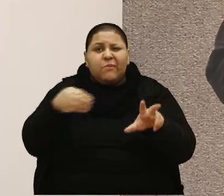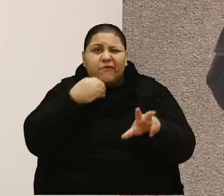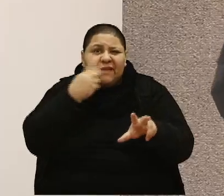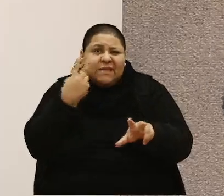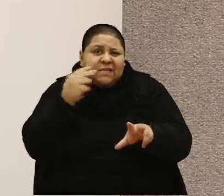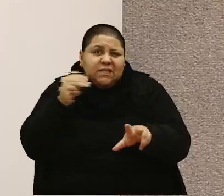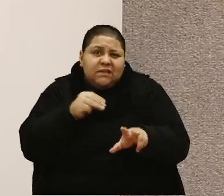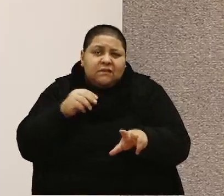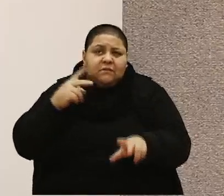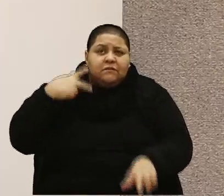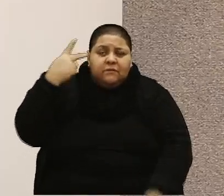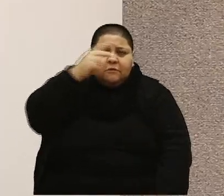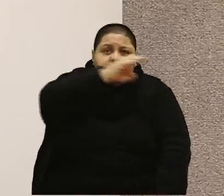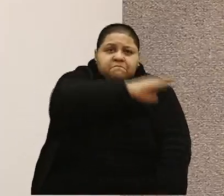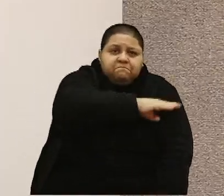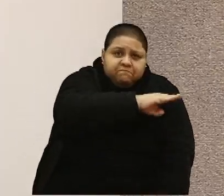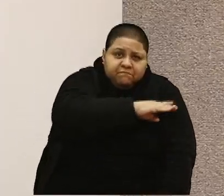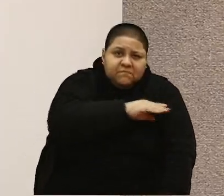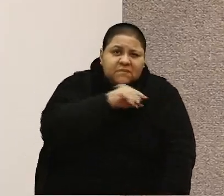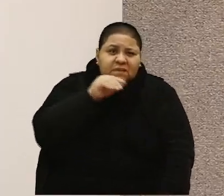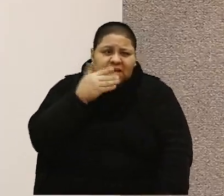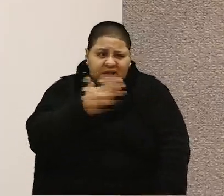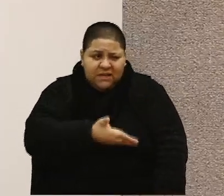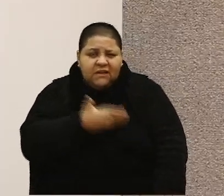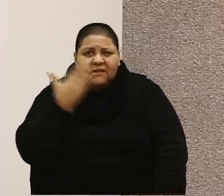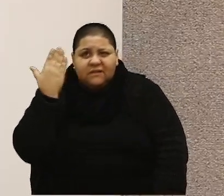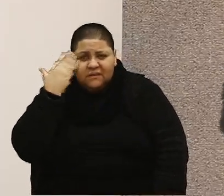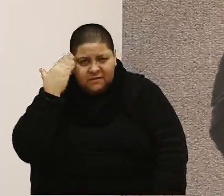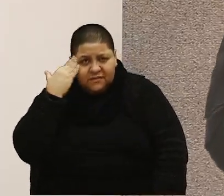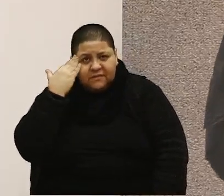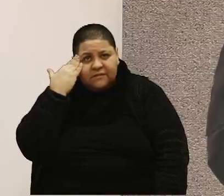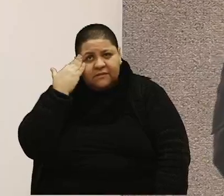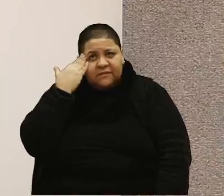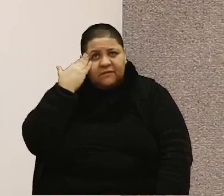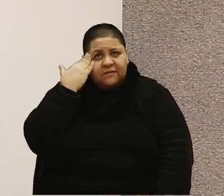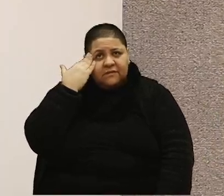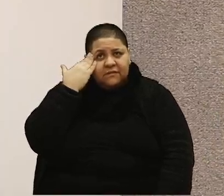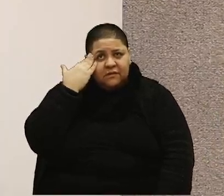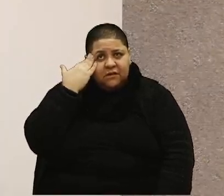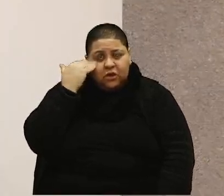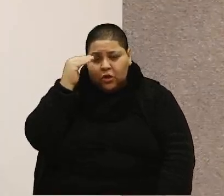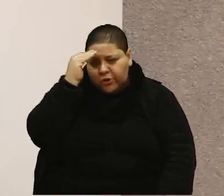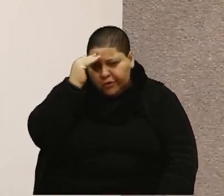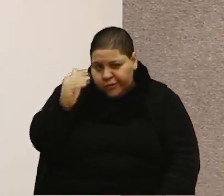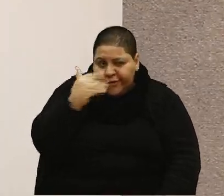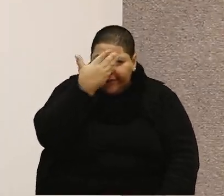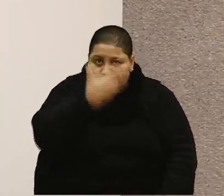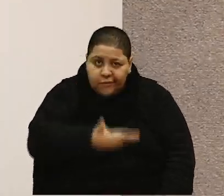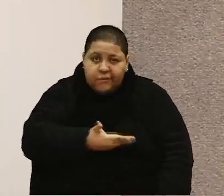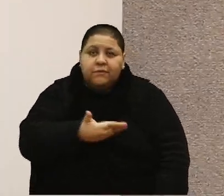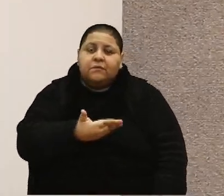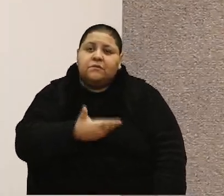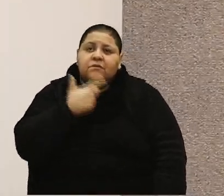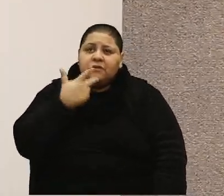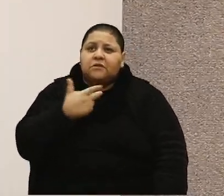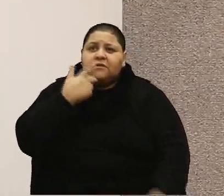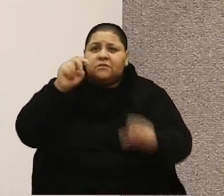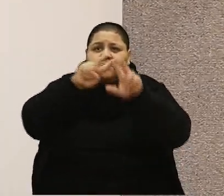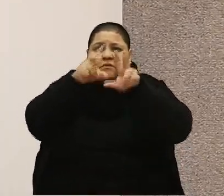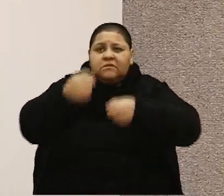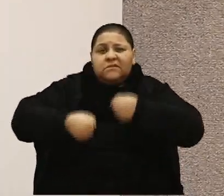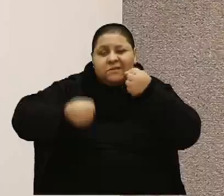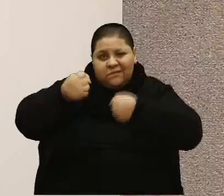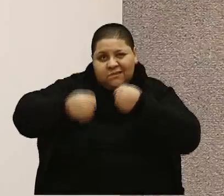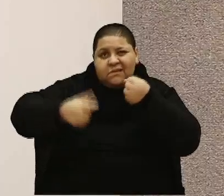minutos, o vereador Capitão Ramon, o senhor sabe do apreço, do respeito que temos por vossa pessoa, e quando o senhor traz esse assunto do trânsito, de